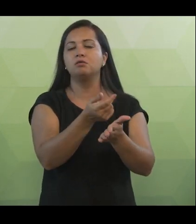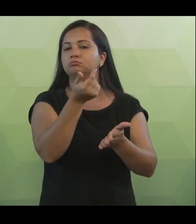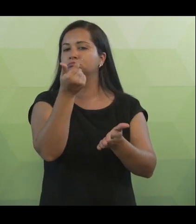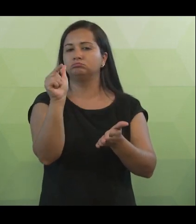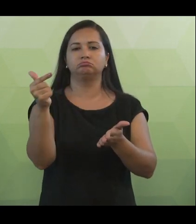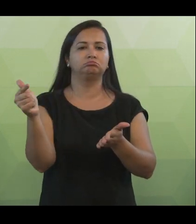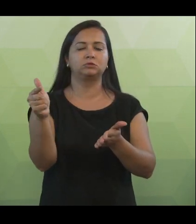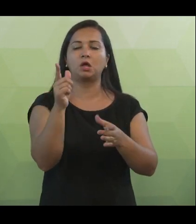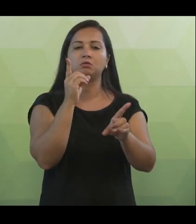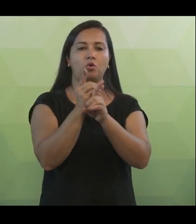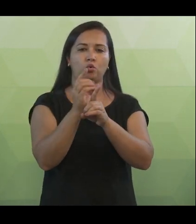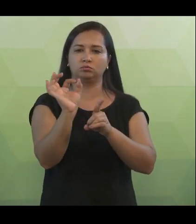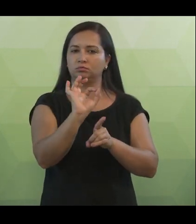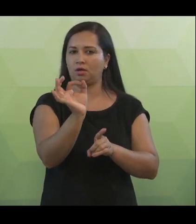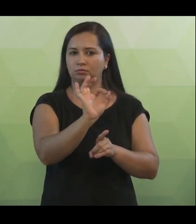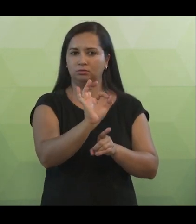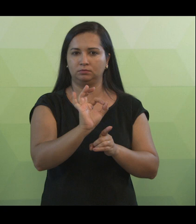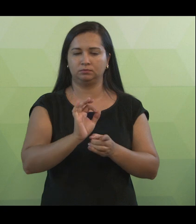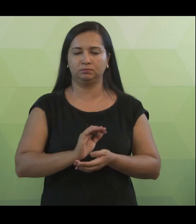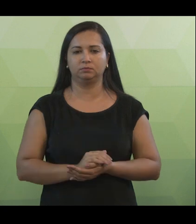não identificado.